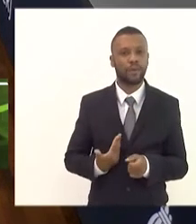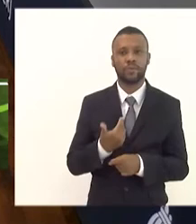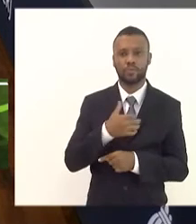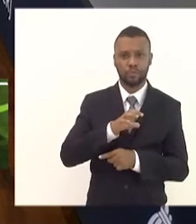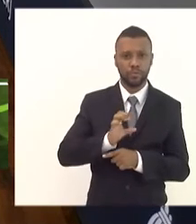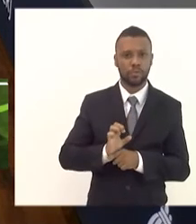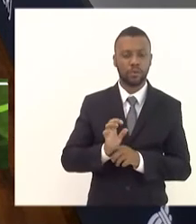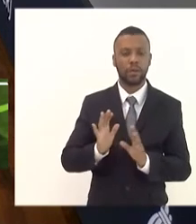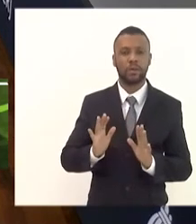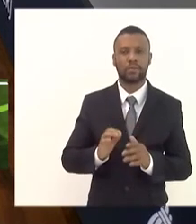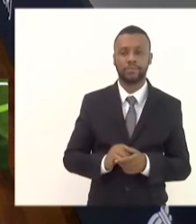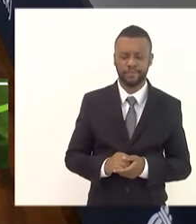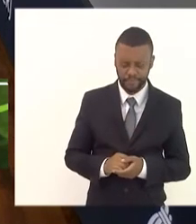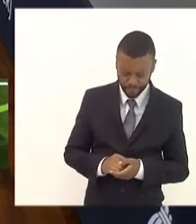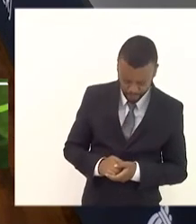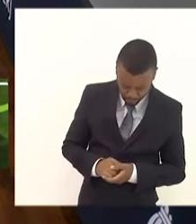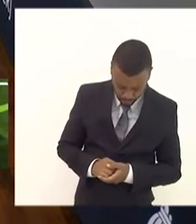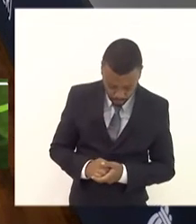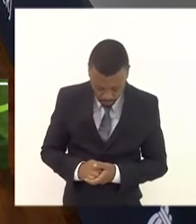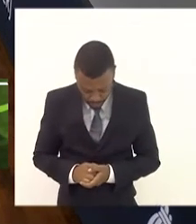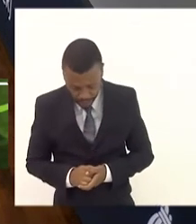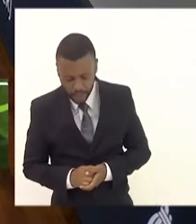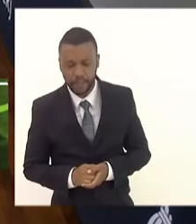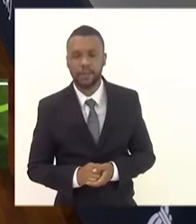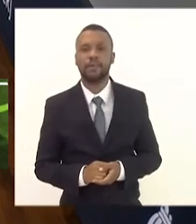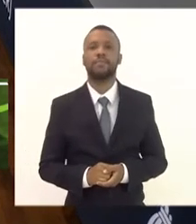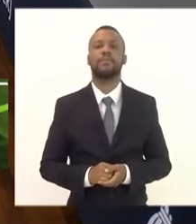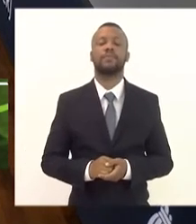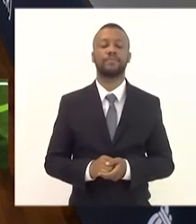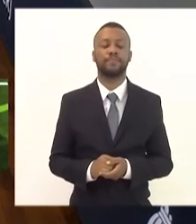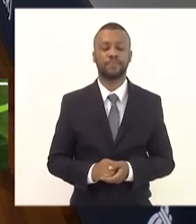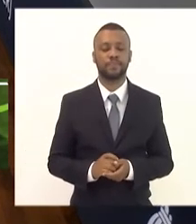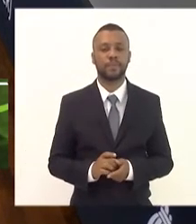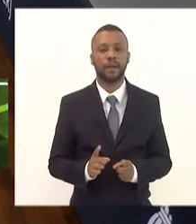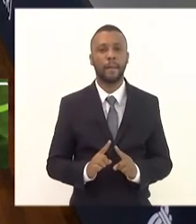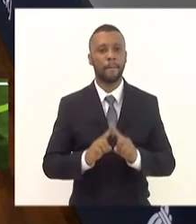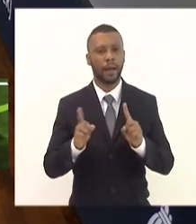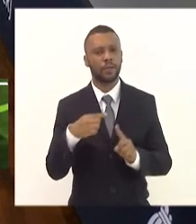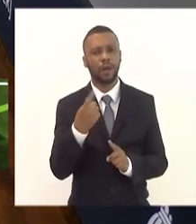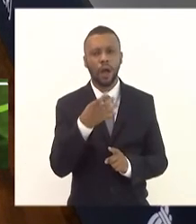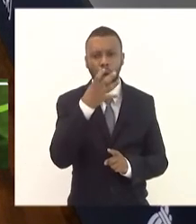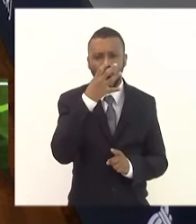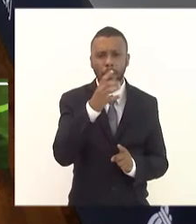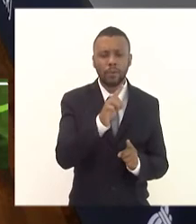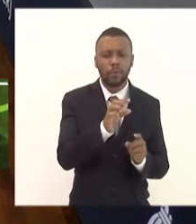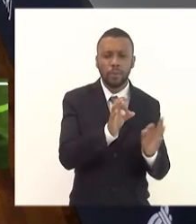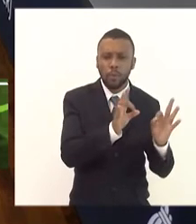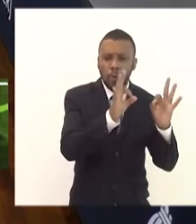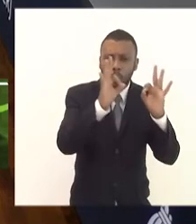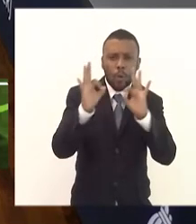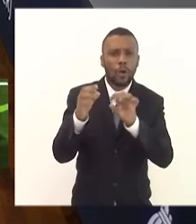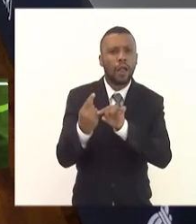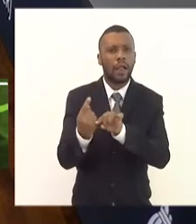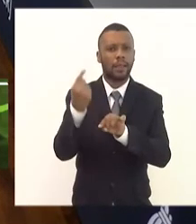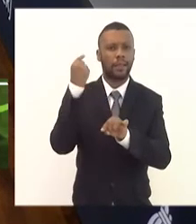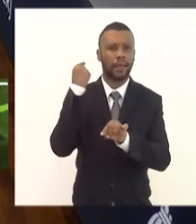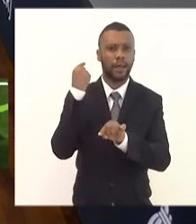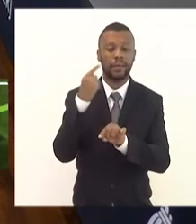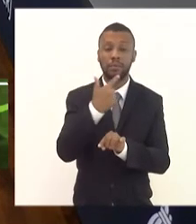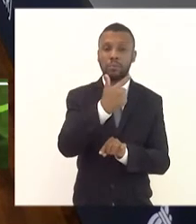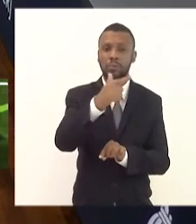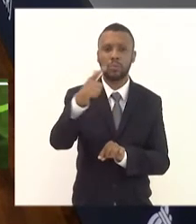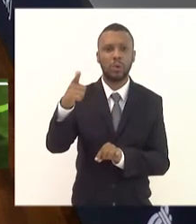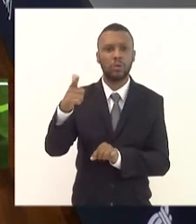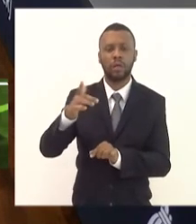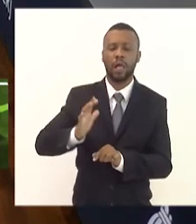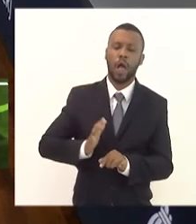Bom, mas a gente observou lá atrás, nas outras calamidades,